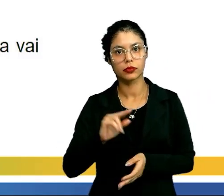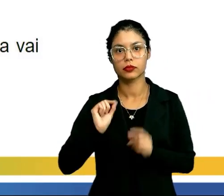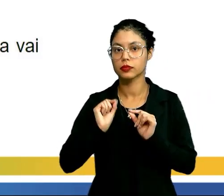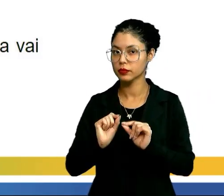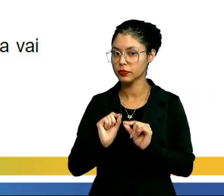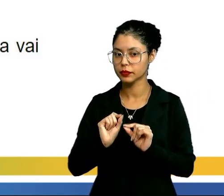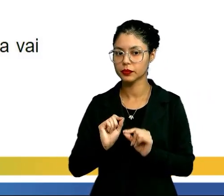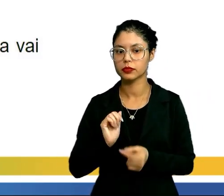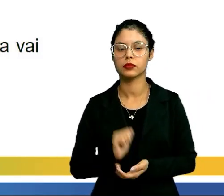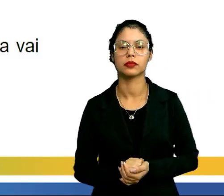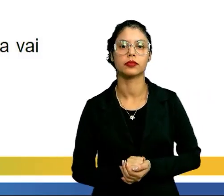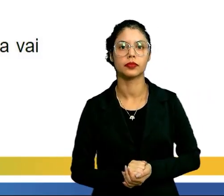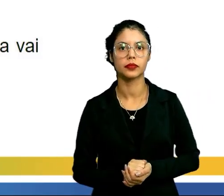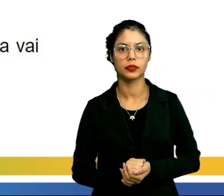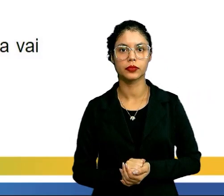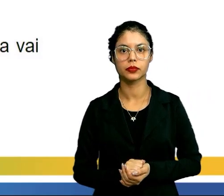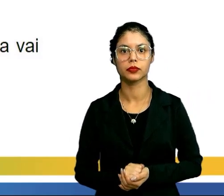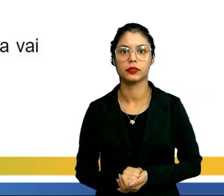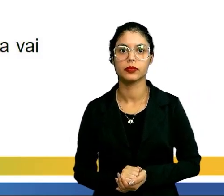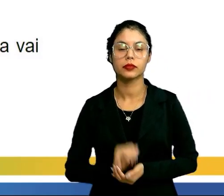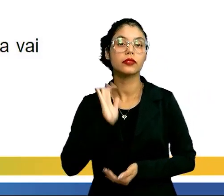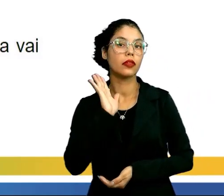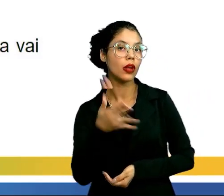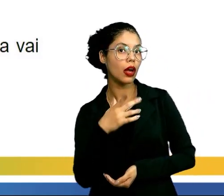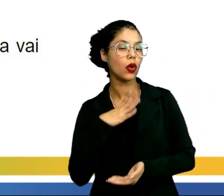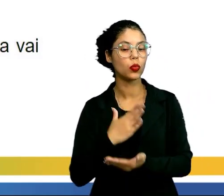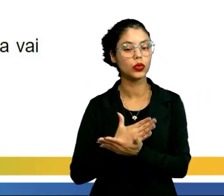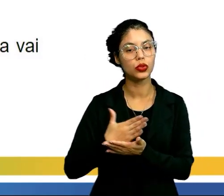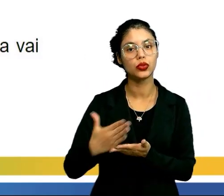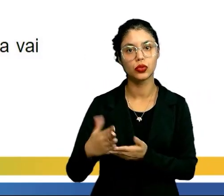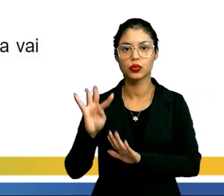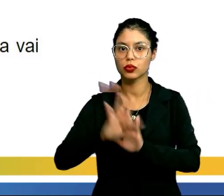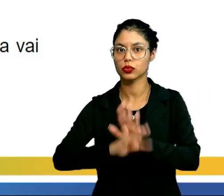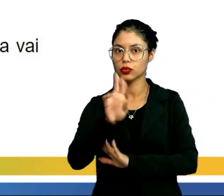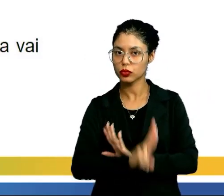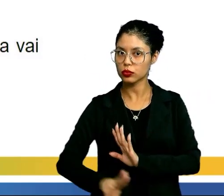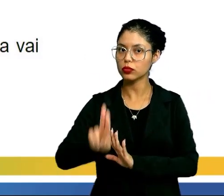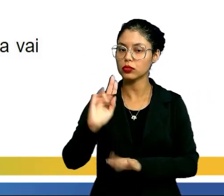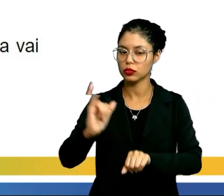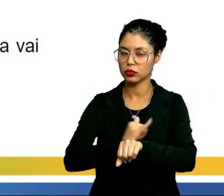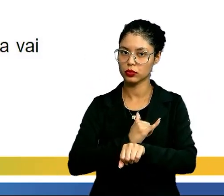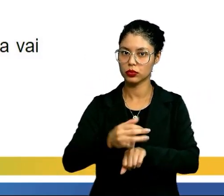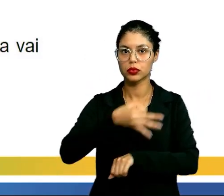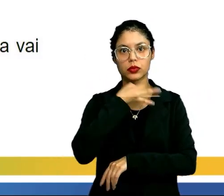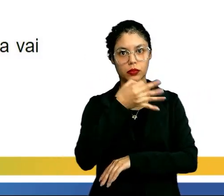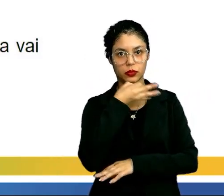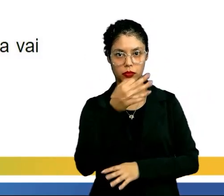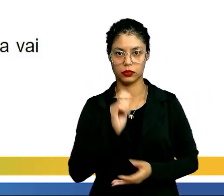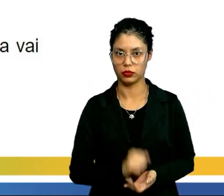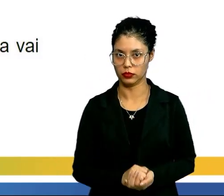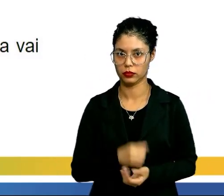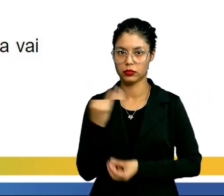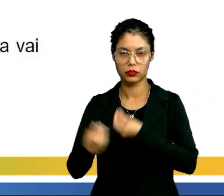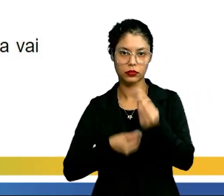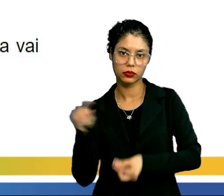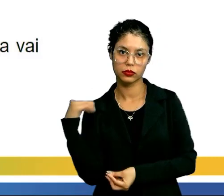foi essa, porque ele já inicia o texto utilizando essa estratégia argumentativa. E como o nosso tempo é curto e